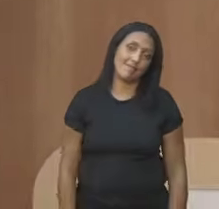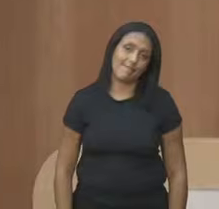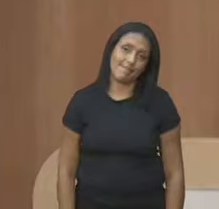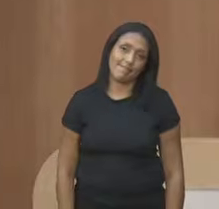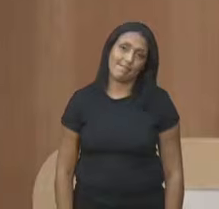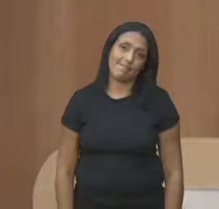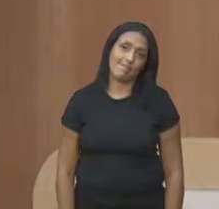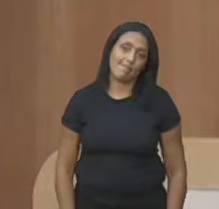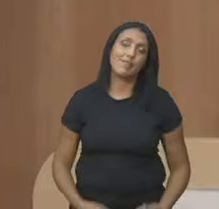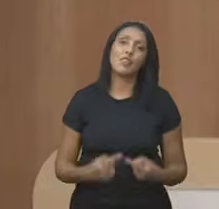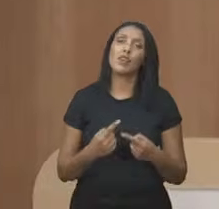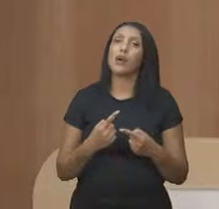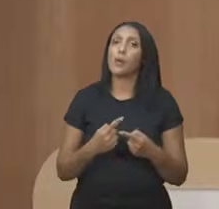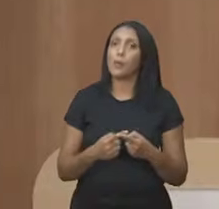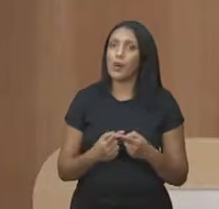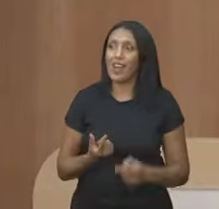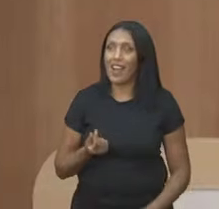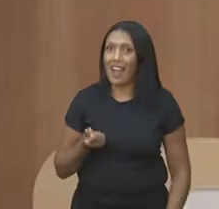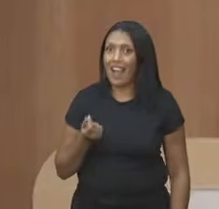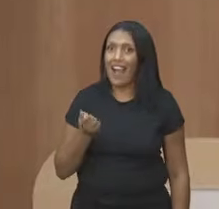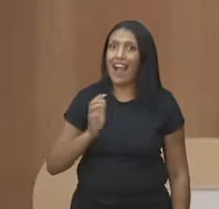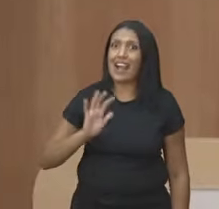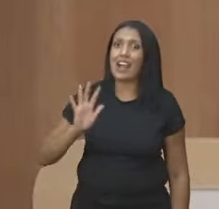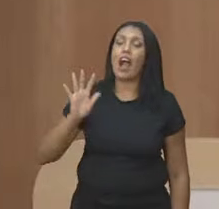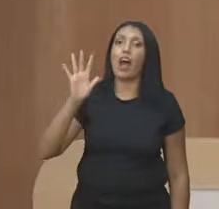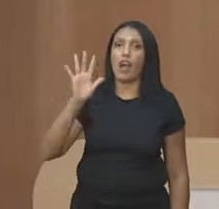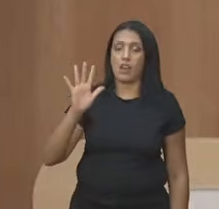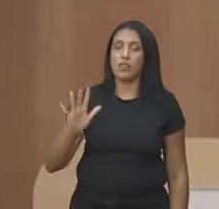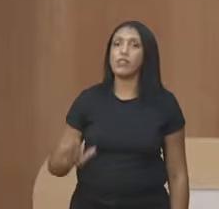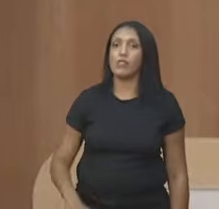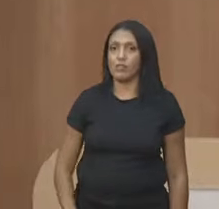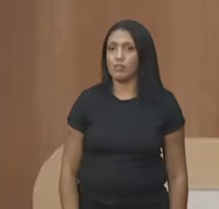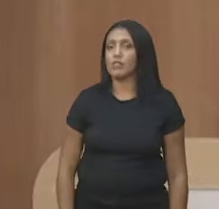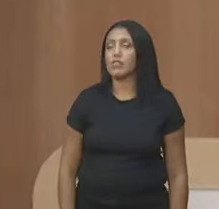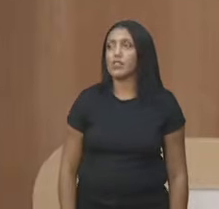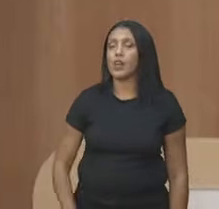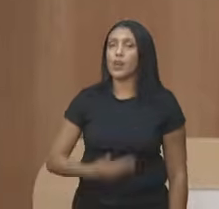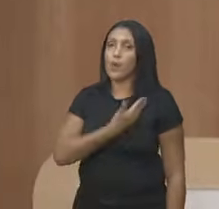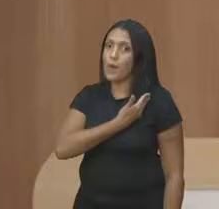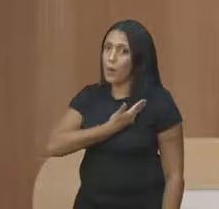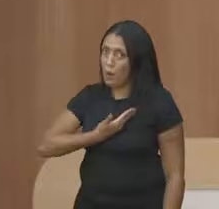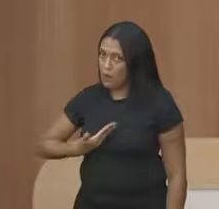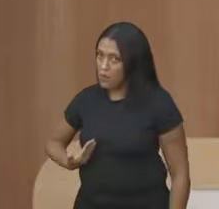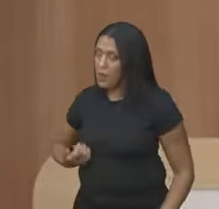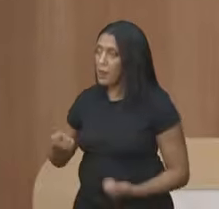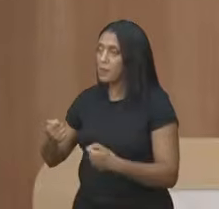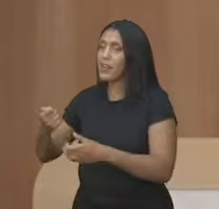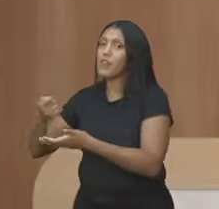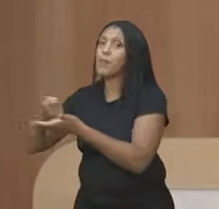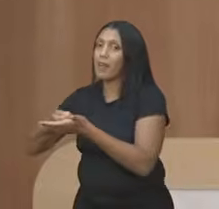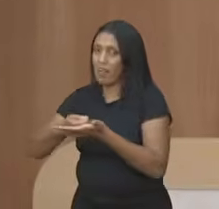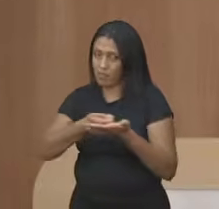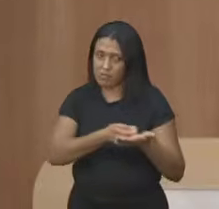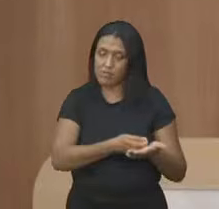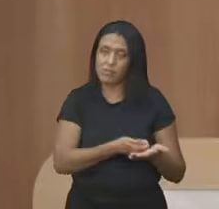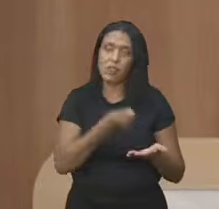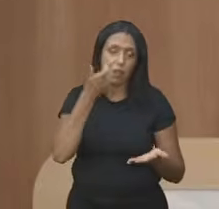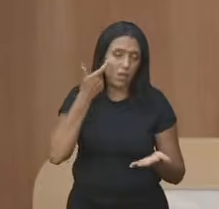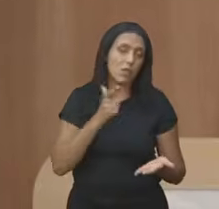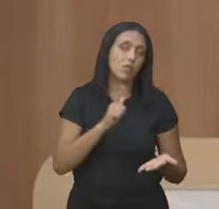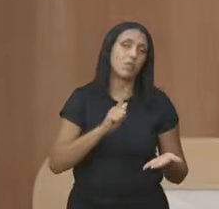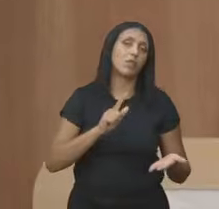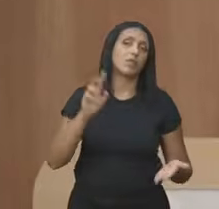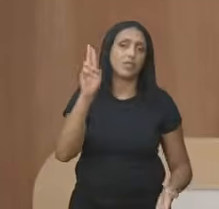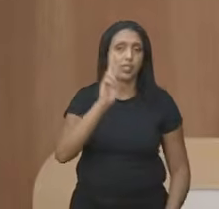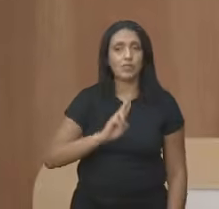você tem um custo de manutenção, você tem um custo por paciente, e esse valor tinha que ser repassado pelo governo federal. E estava travado o repasse